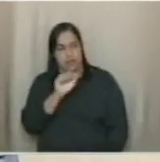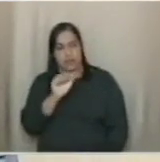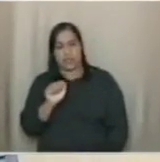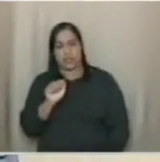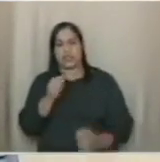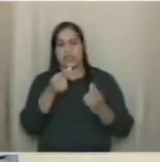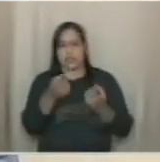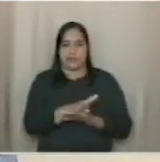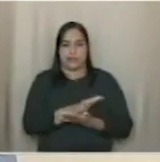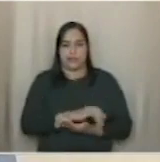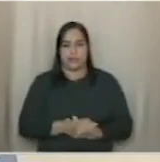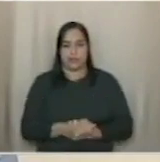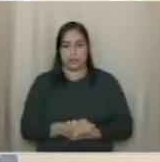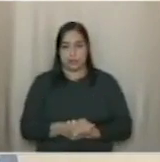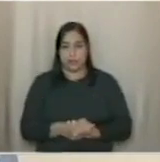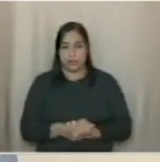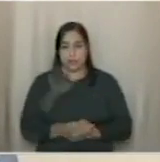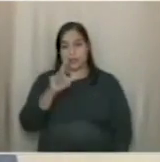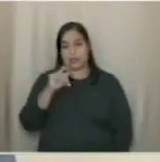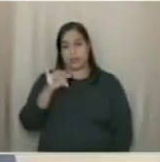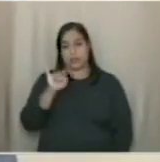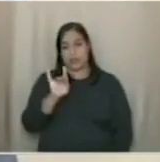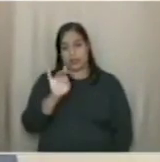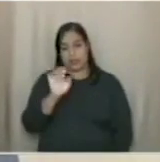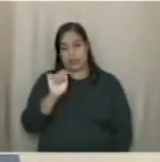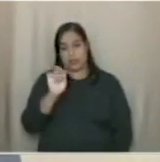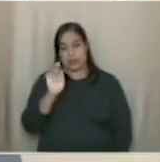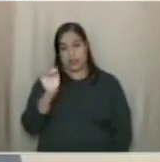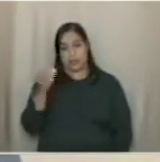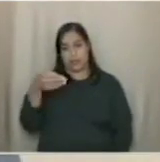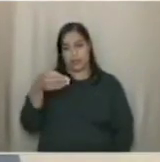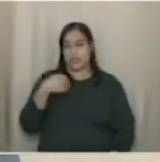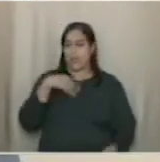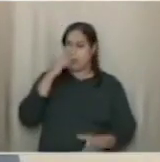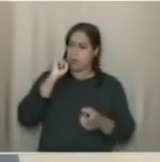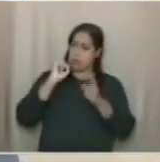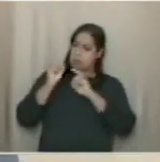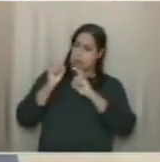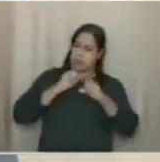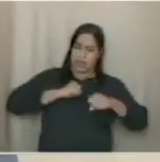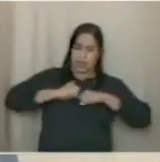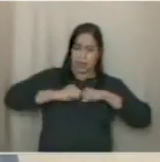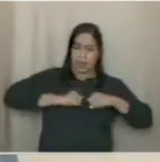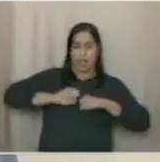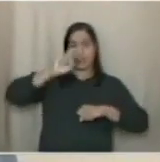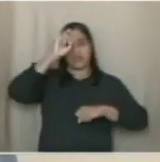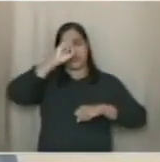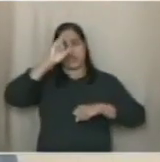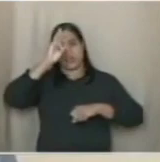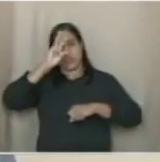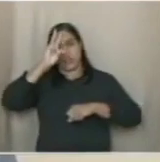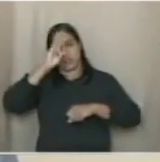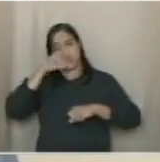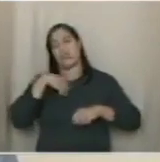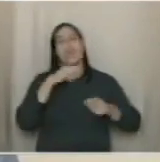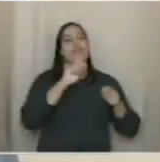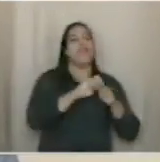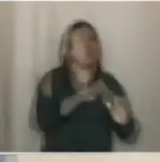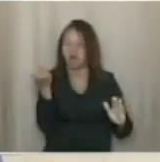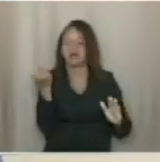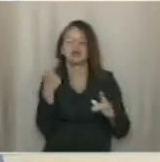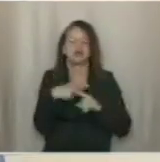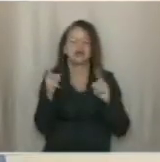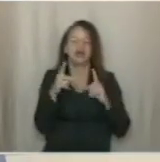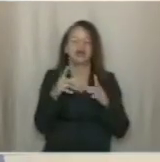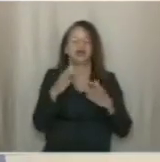democracia, é salutar. O caminho salutar, além do debate histórico, da direita, da esquerda, quem fez, quem não fez, é darmos as mãos.